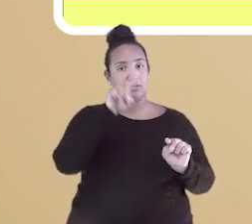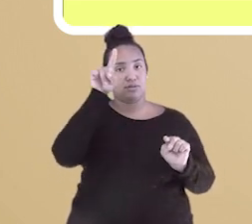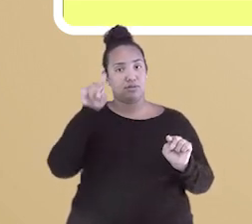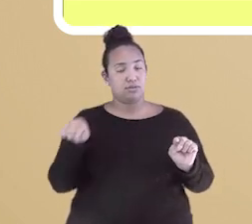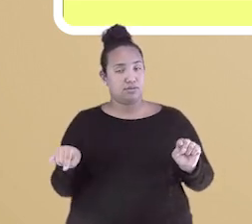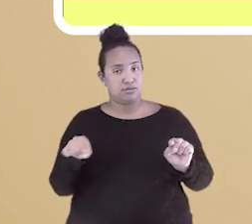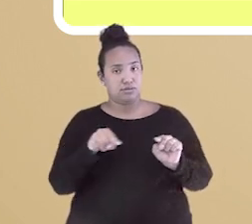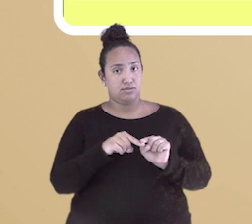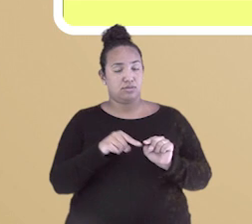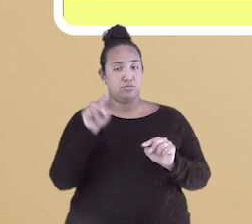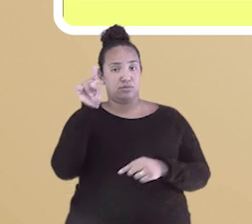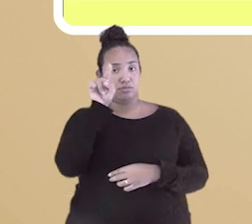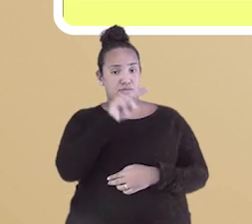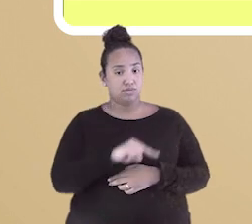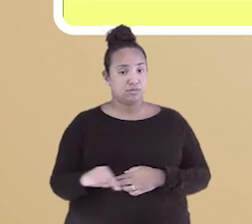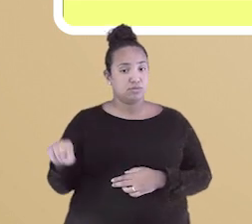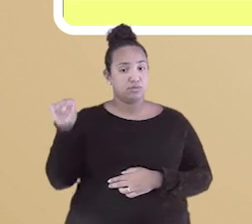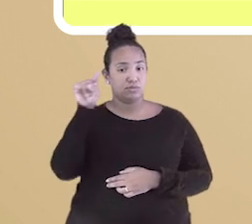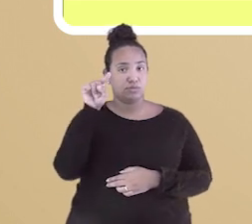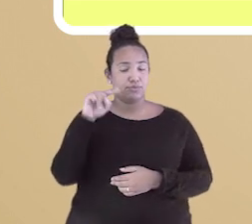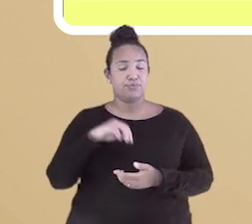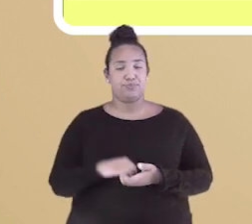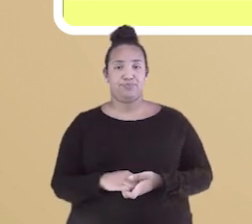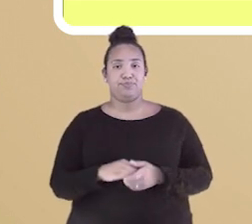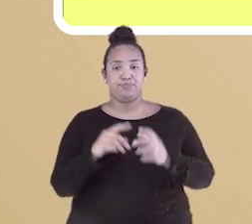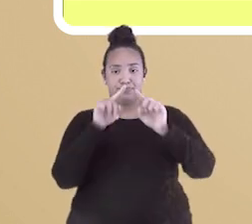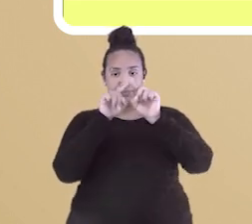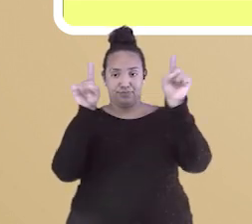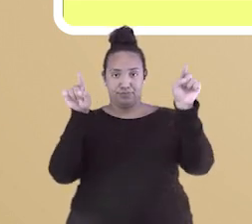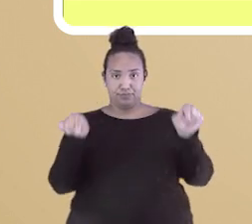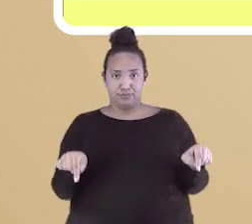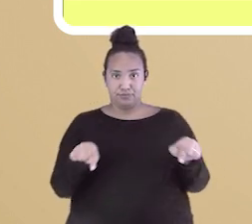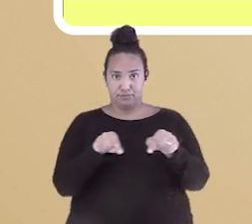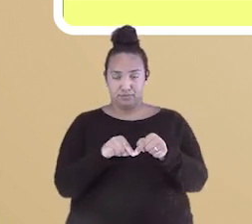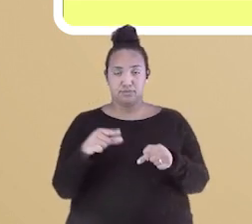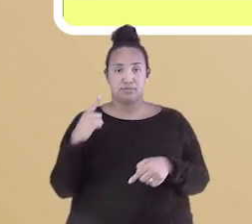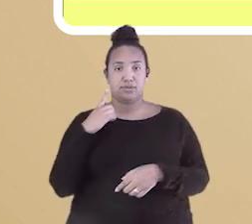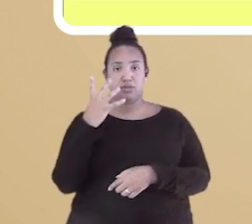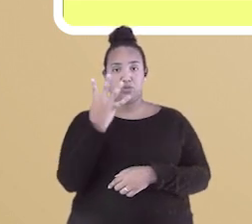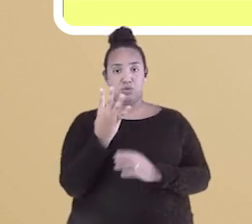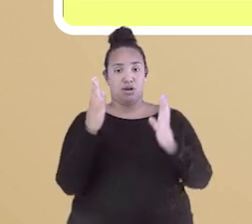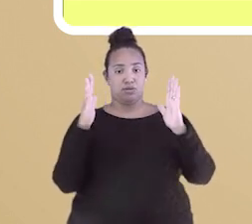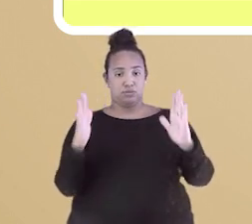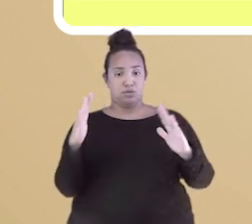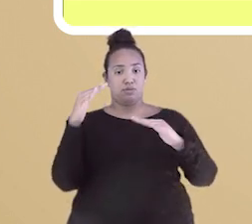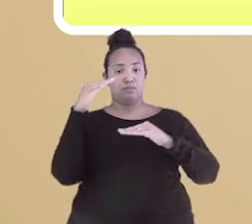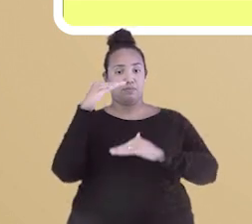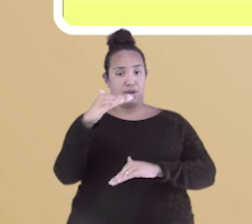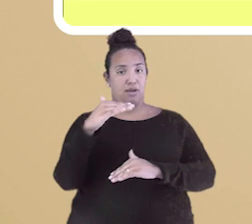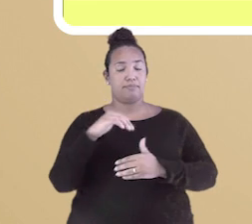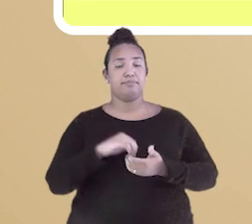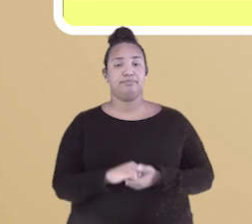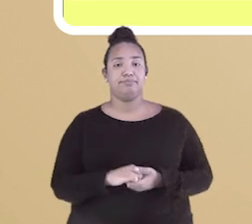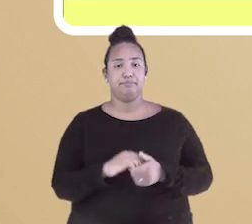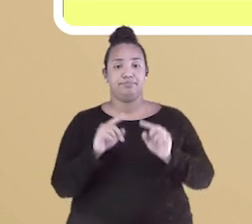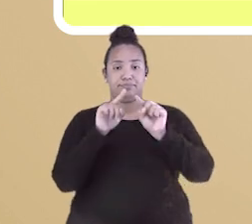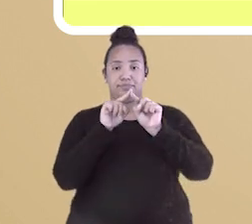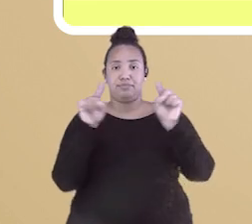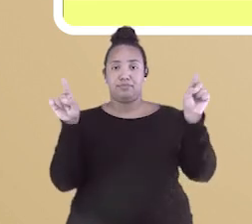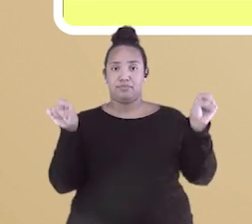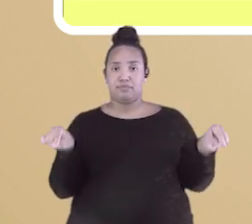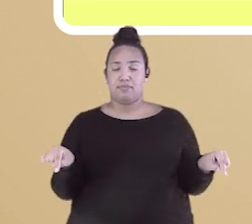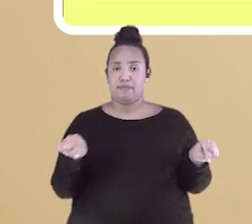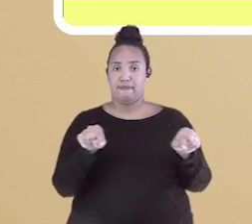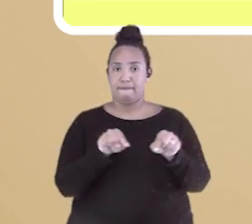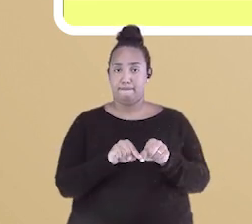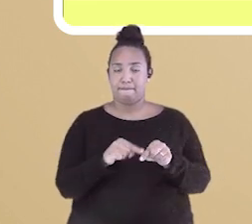círculo. O quadrado tem 4 lados retos do mesmo tamanho. O retângulo tem 4